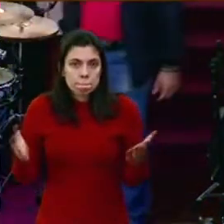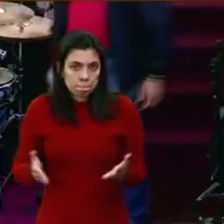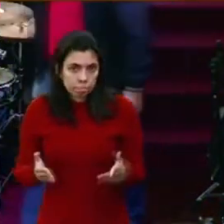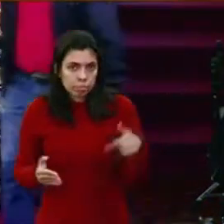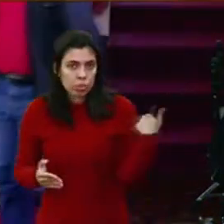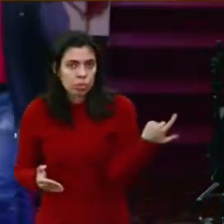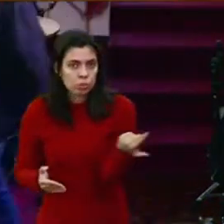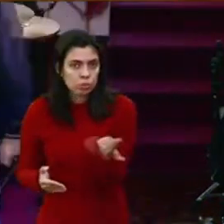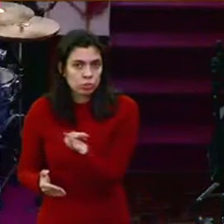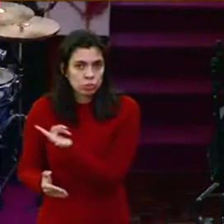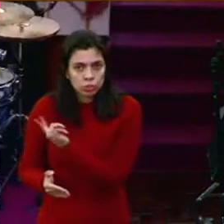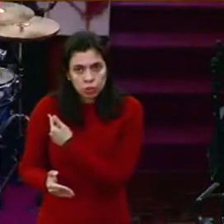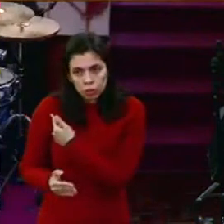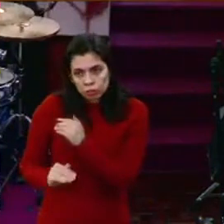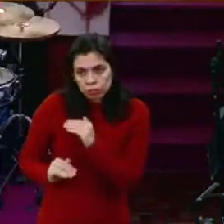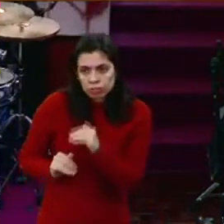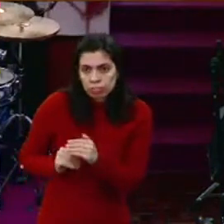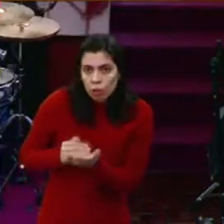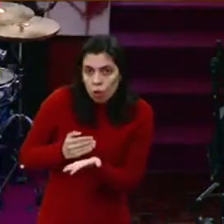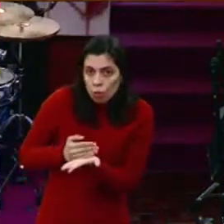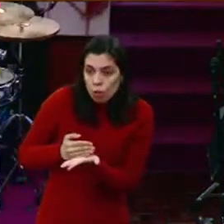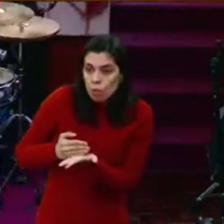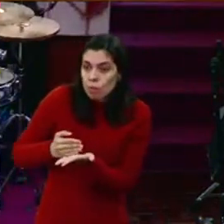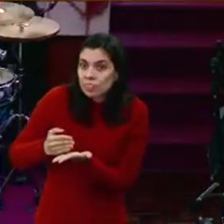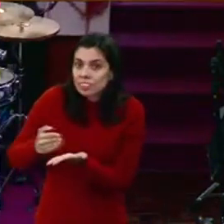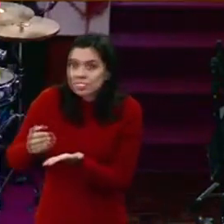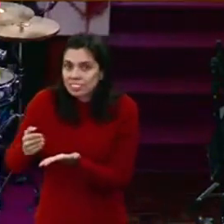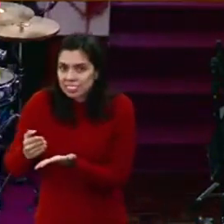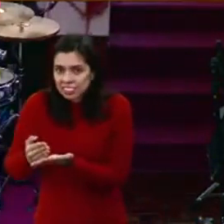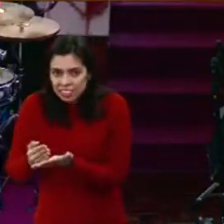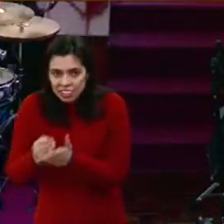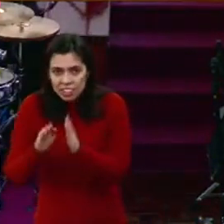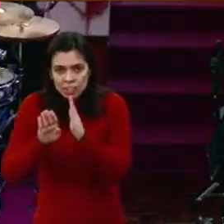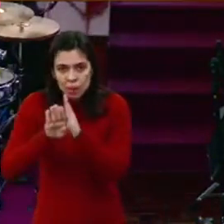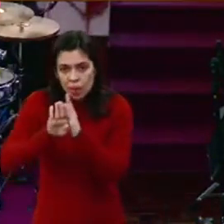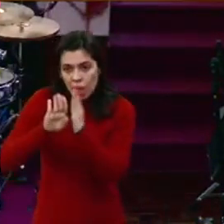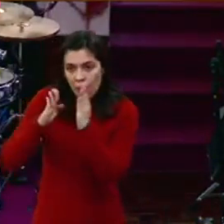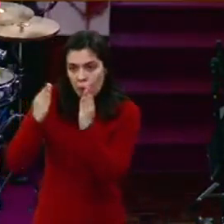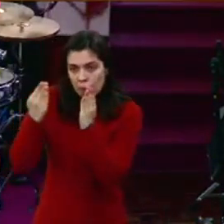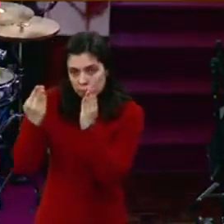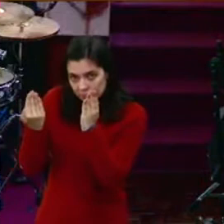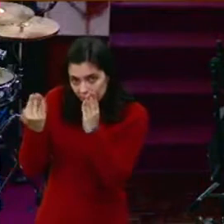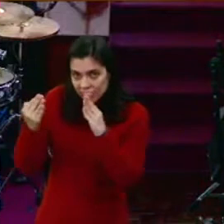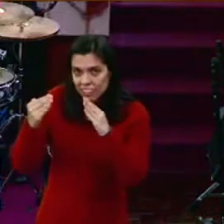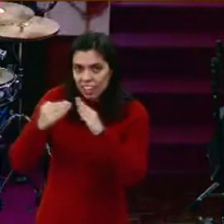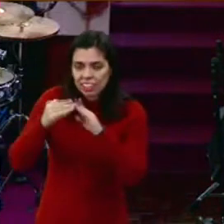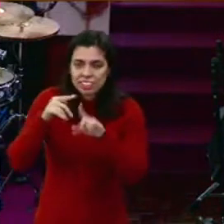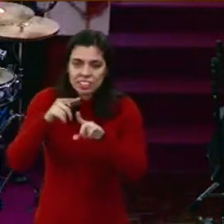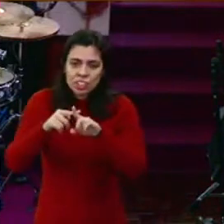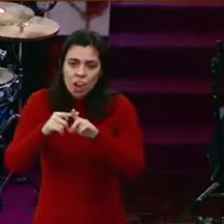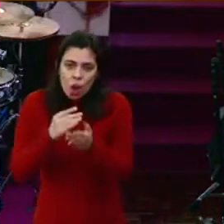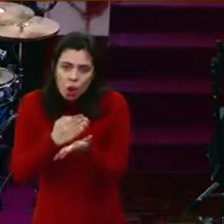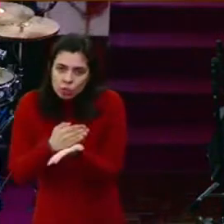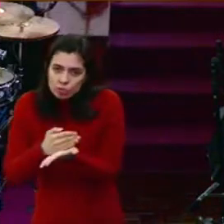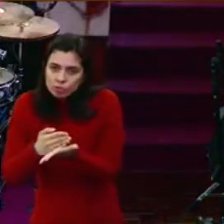recuperando nossas formas né e nosso culto começa a receber